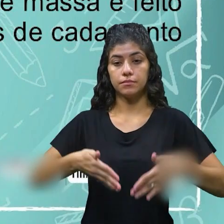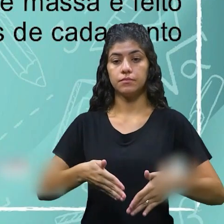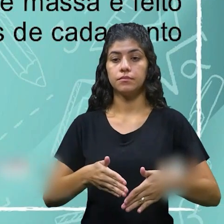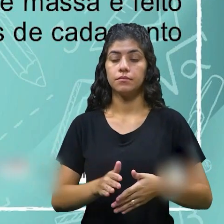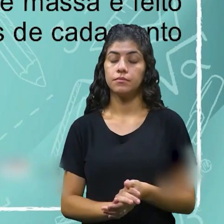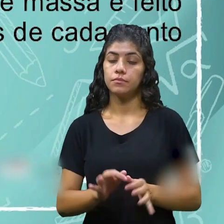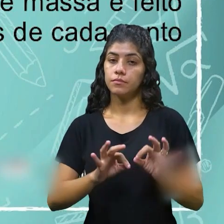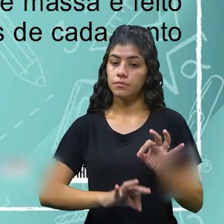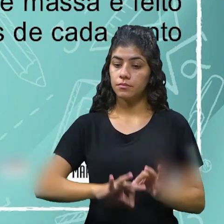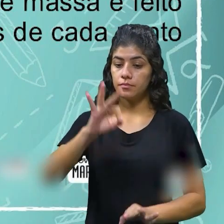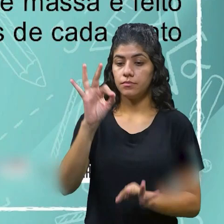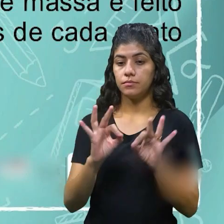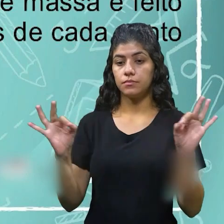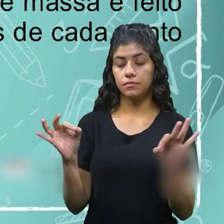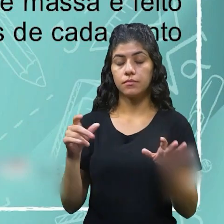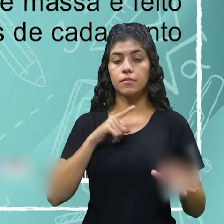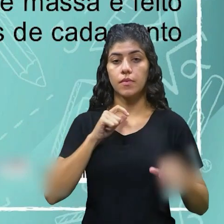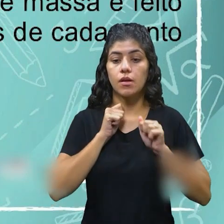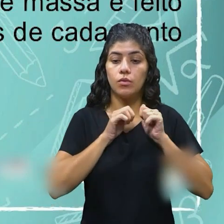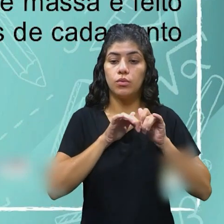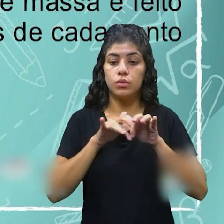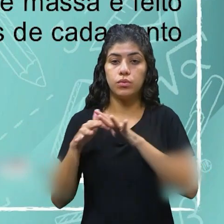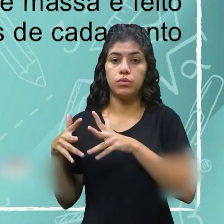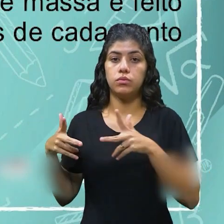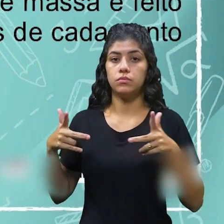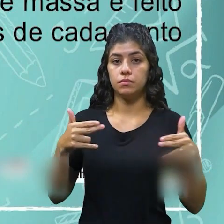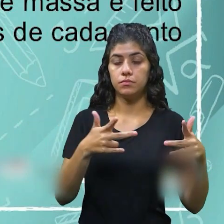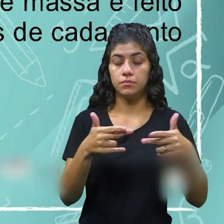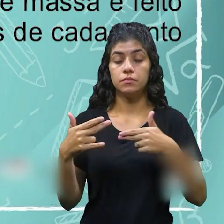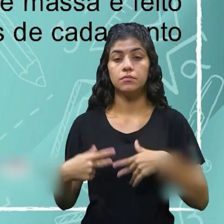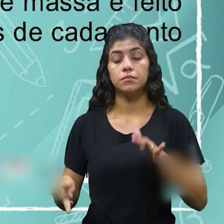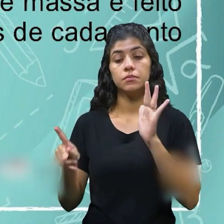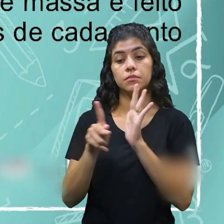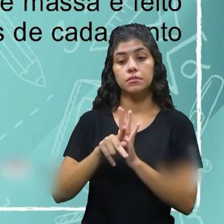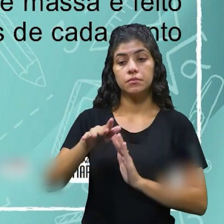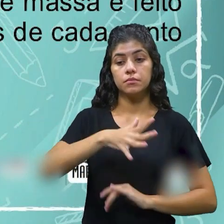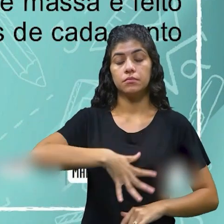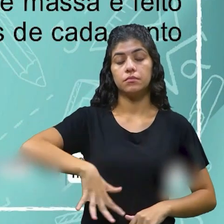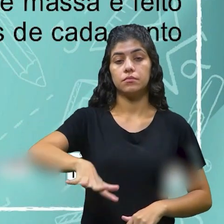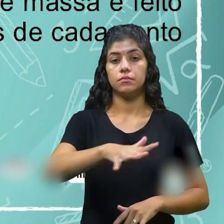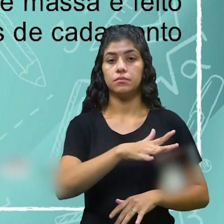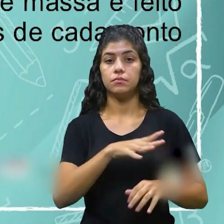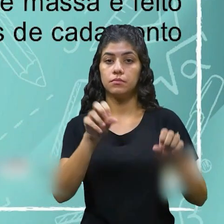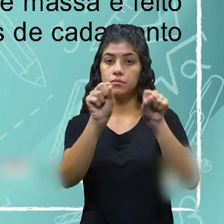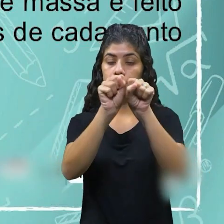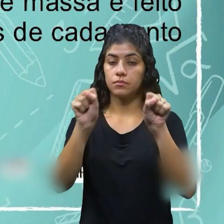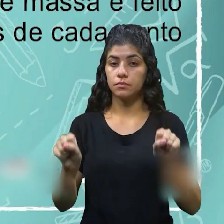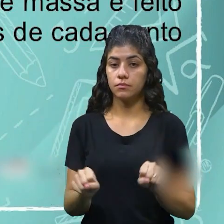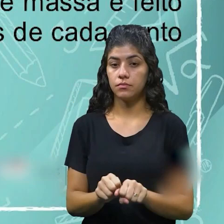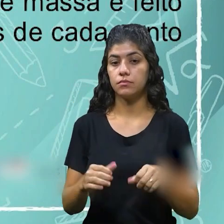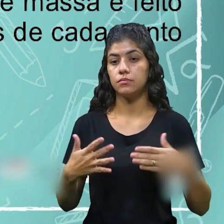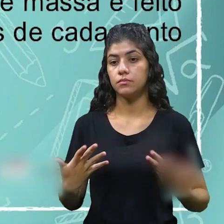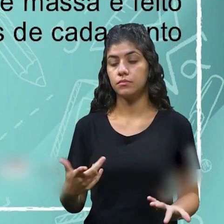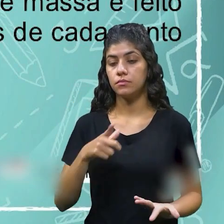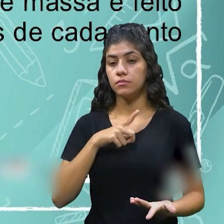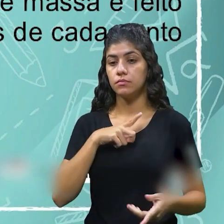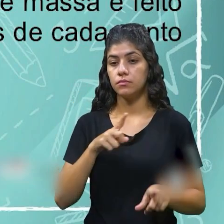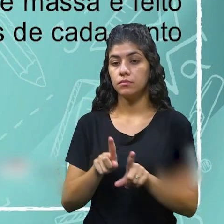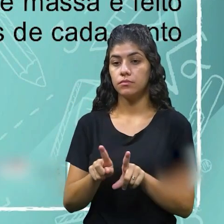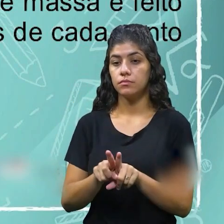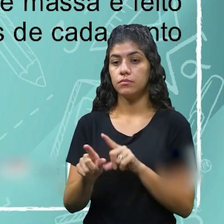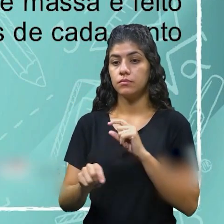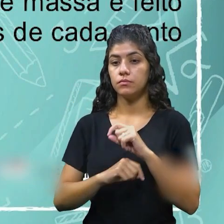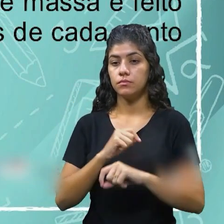corpos simétricos, que apresentam distribuição uniforme de massa, o centro de massa é o próprio centro geométrico do sistema. Como no caso